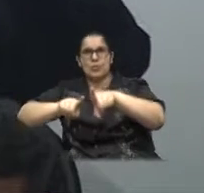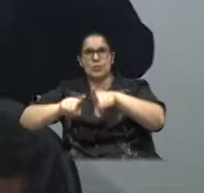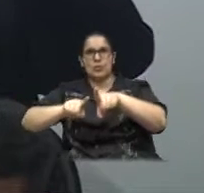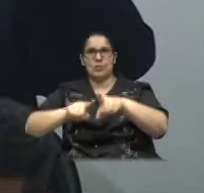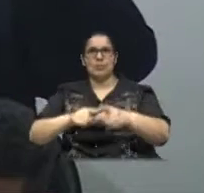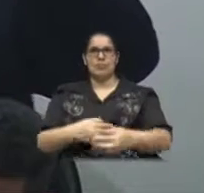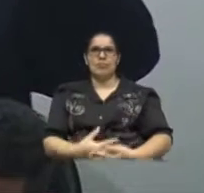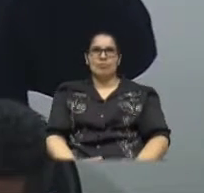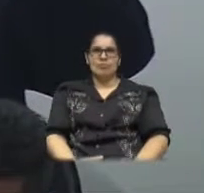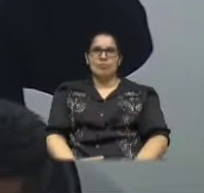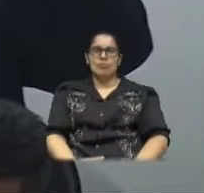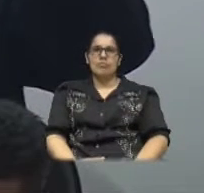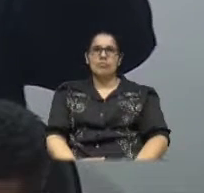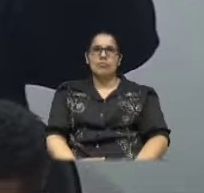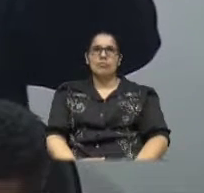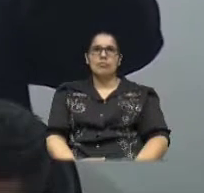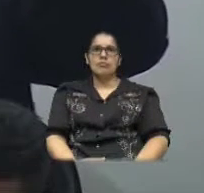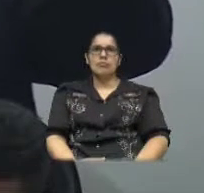efeito